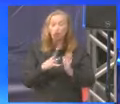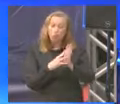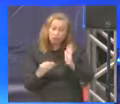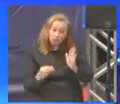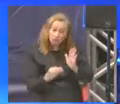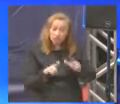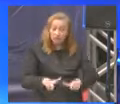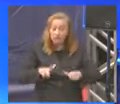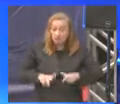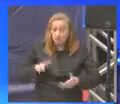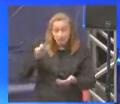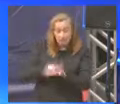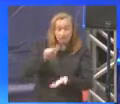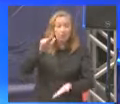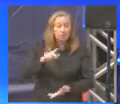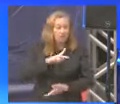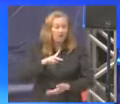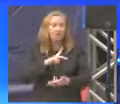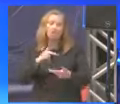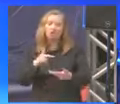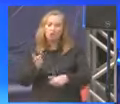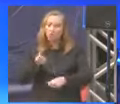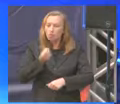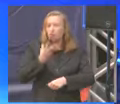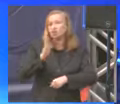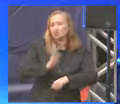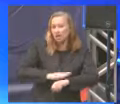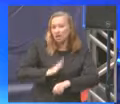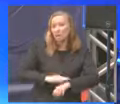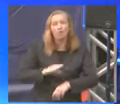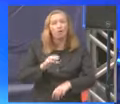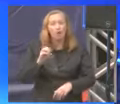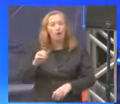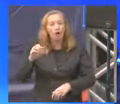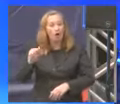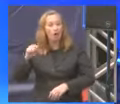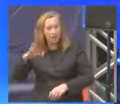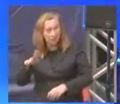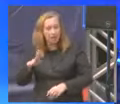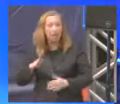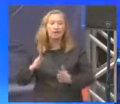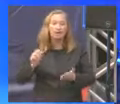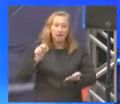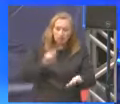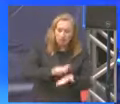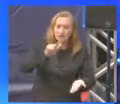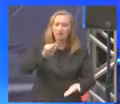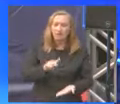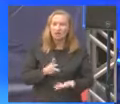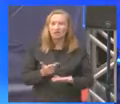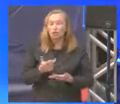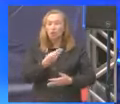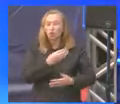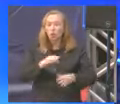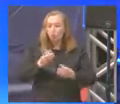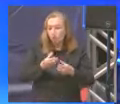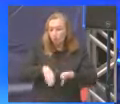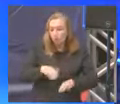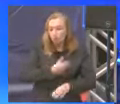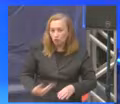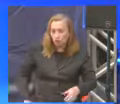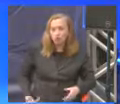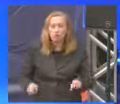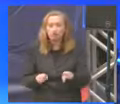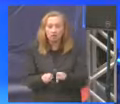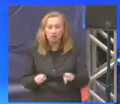existe no mundo inteiro há muito tempo. A gente tem a OAB, é uma certificadora, um concurso público é uma certificação. Tá? A